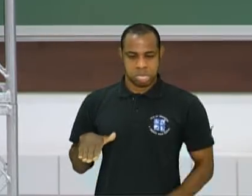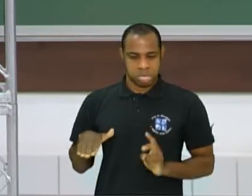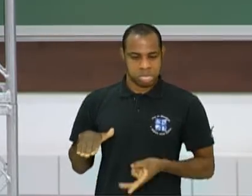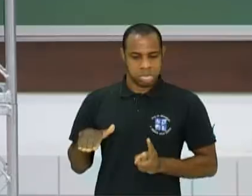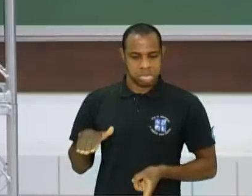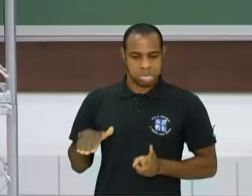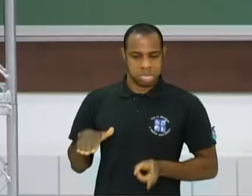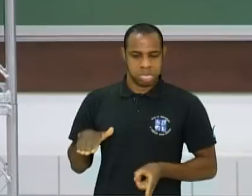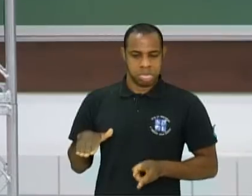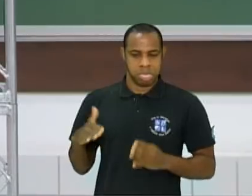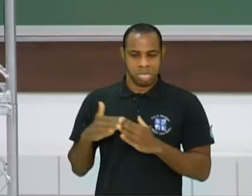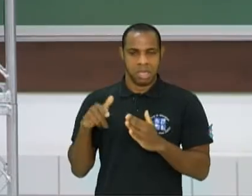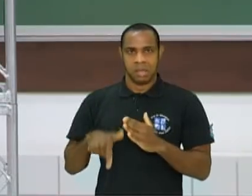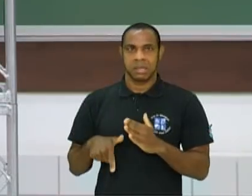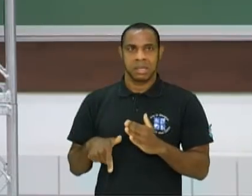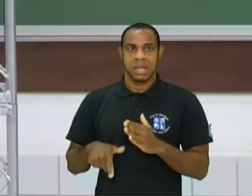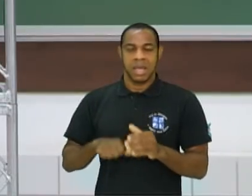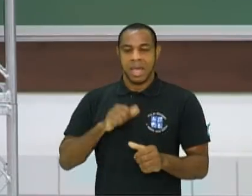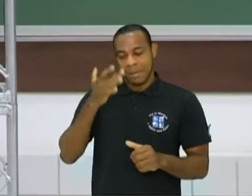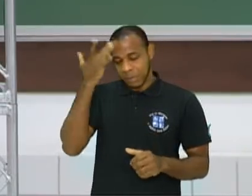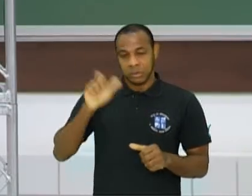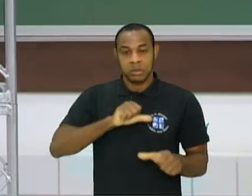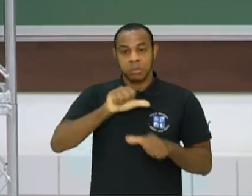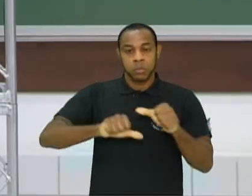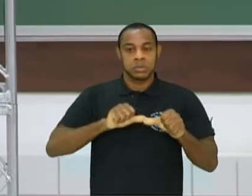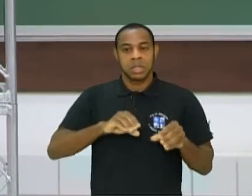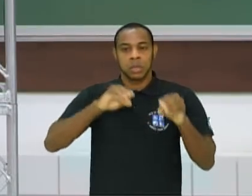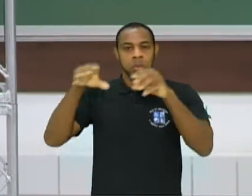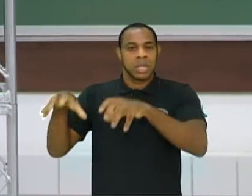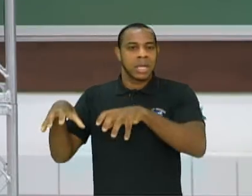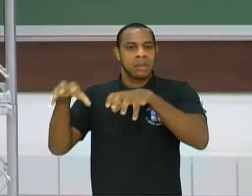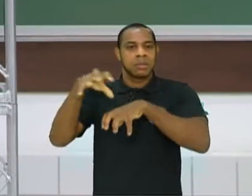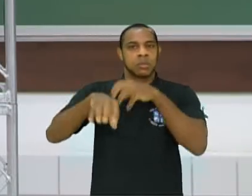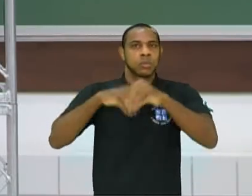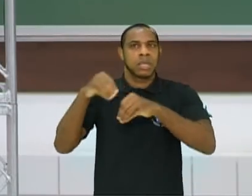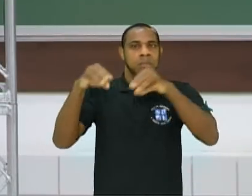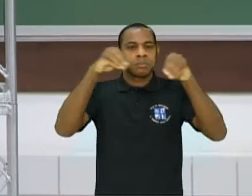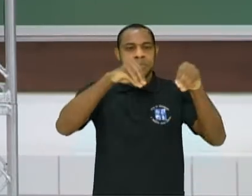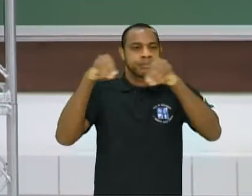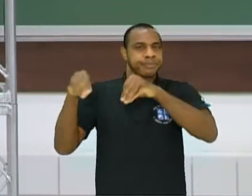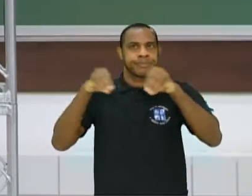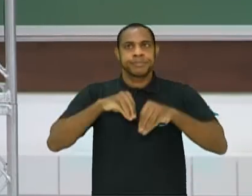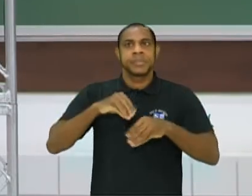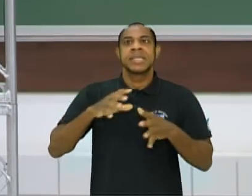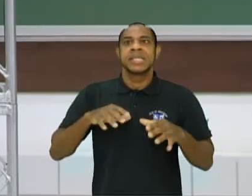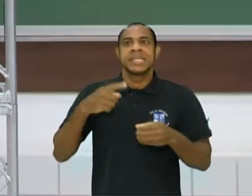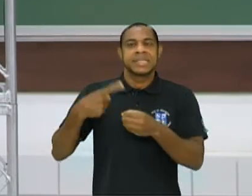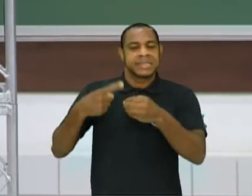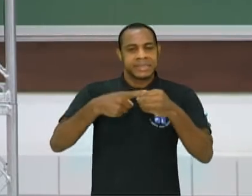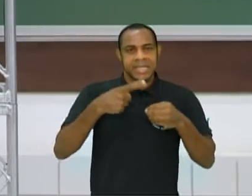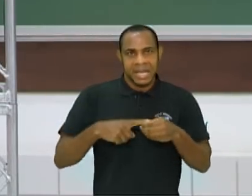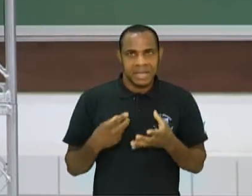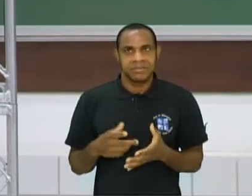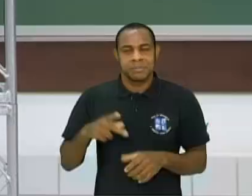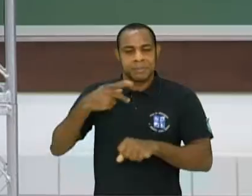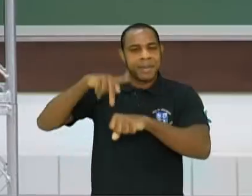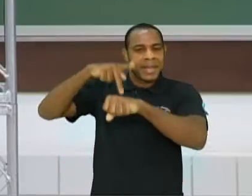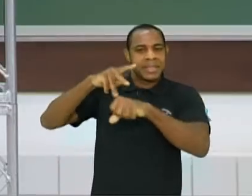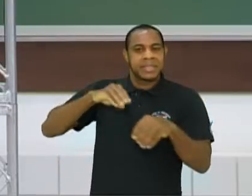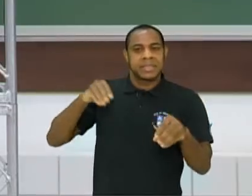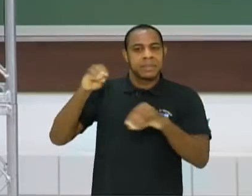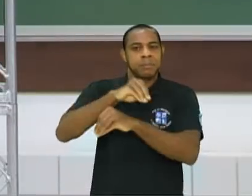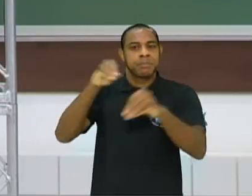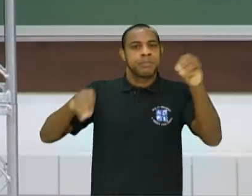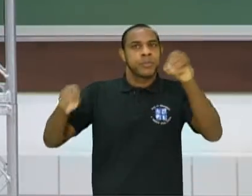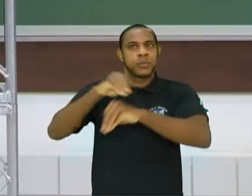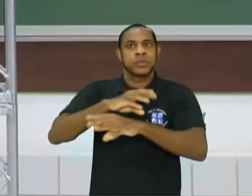elas nasceram, né? As pessoas mudam de país, mudam de cidade, e quando elas mudam, elas levam a cultura junto. E essa cultura